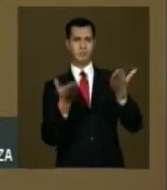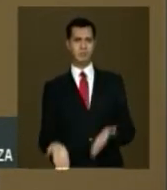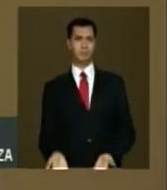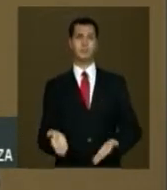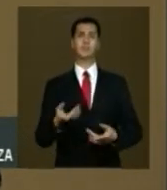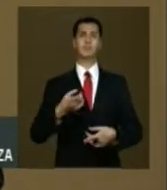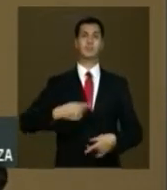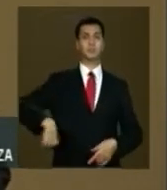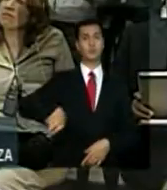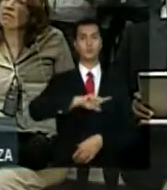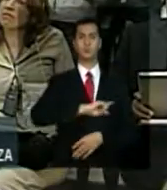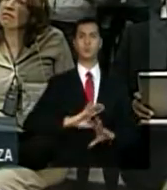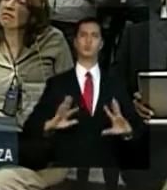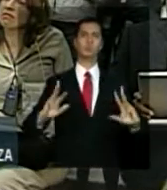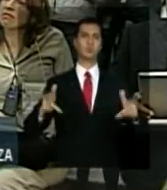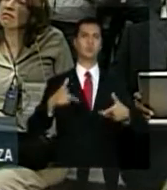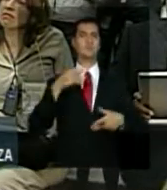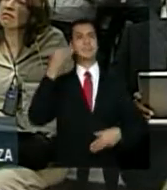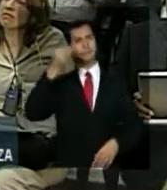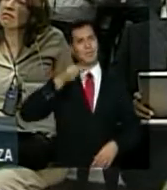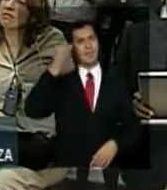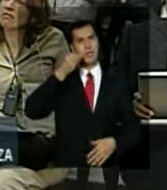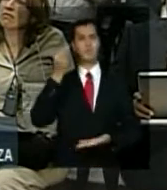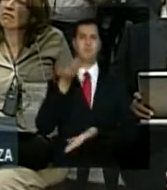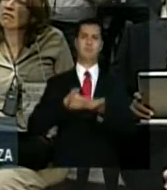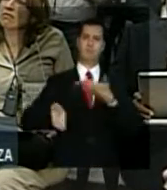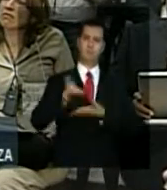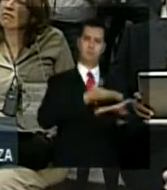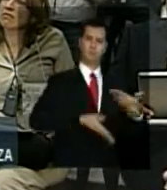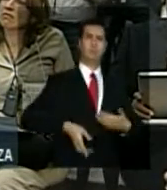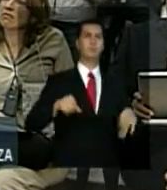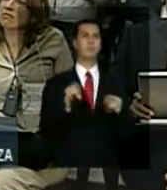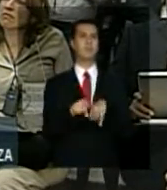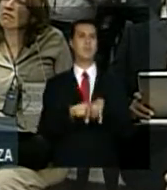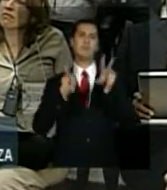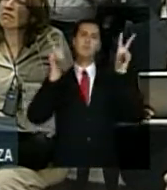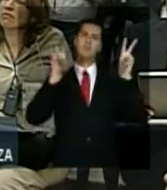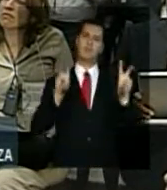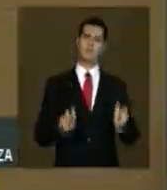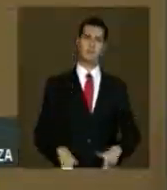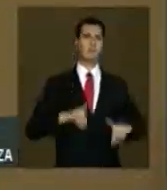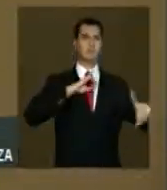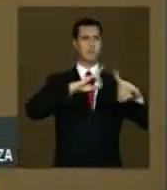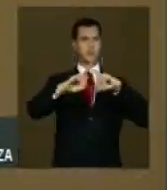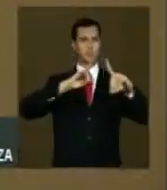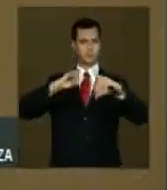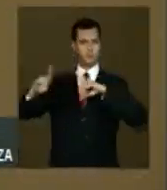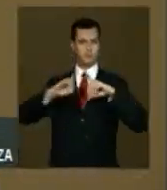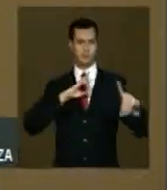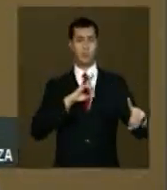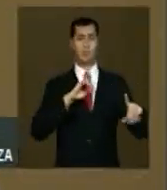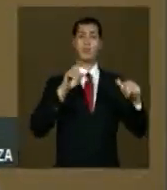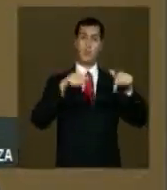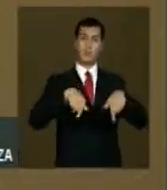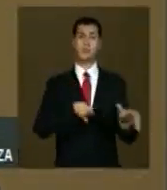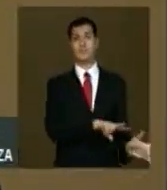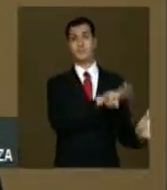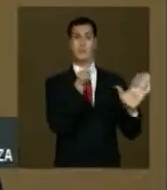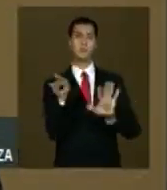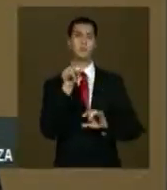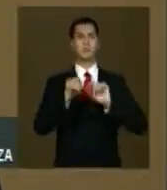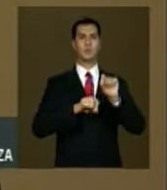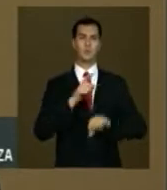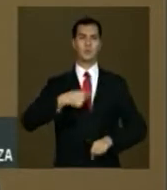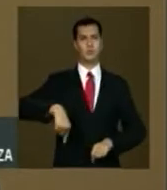de experiência e para um debate intenso da agenda social Nós também essa semana comemoramos um ano do